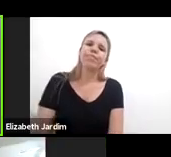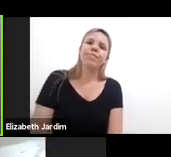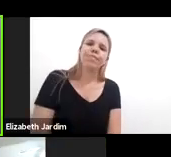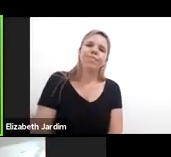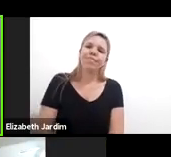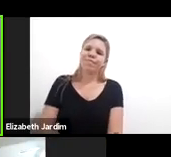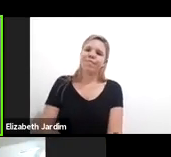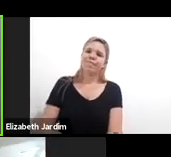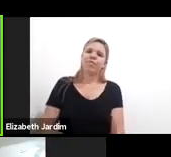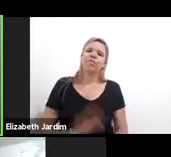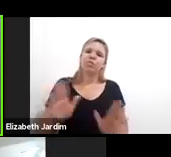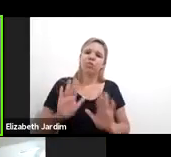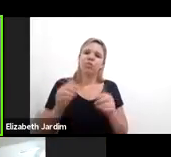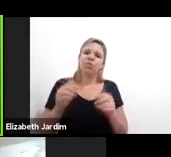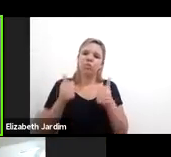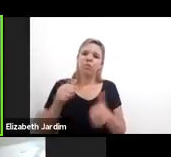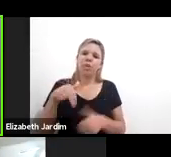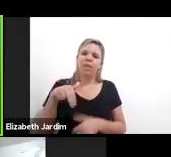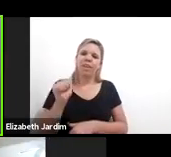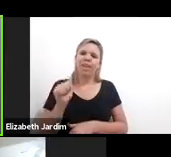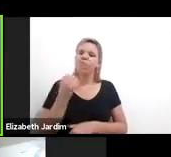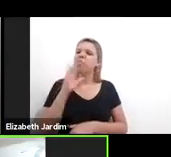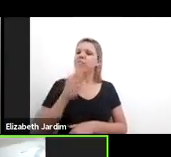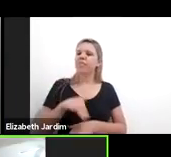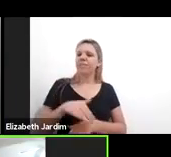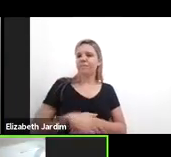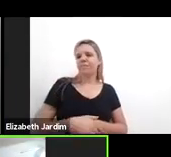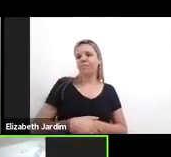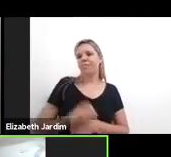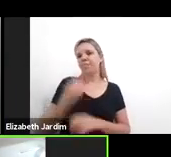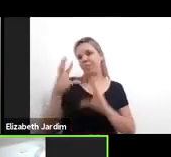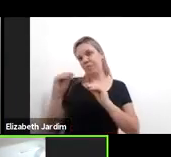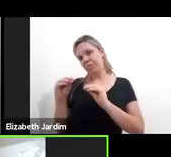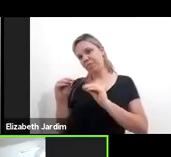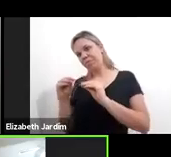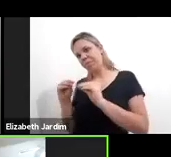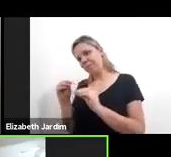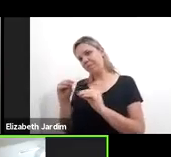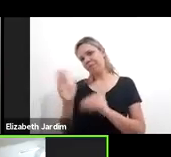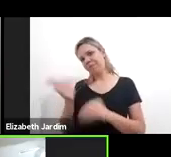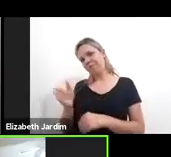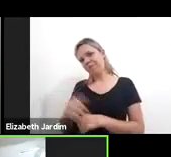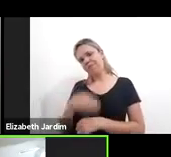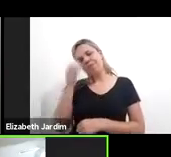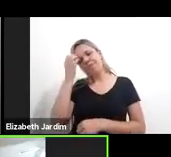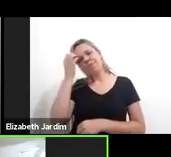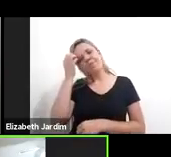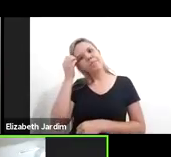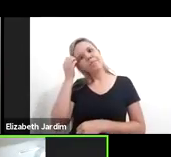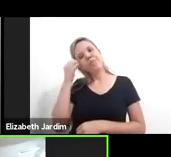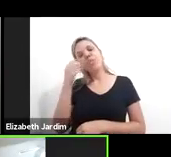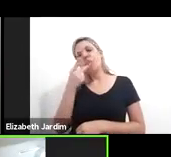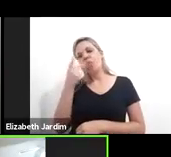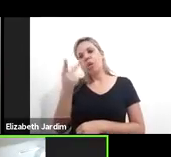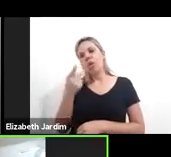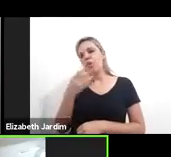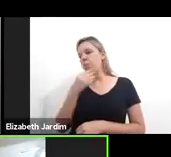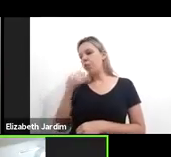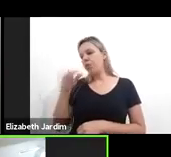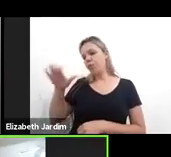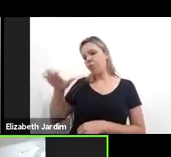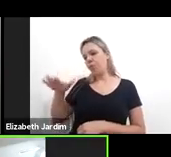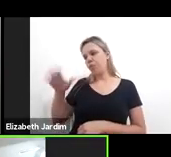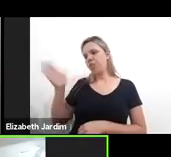Tudo bem, Ana? Tudo, boa tarde, quer dizer, boa noite já. Eu vou falar do meu moço, como